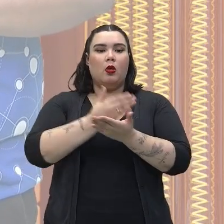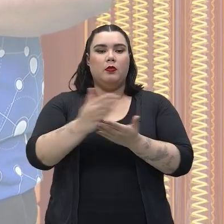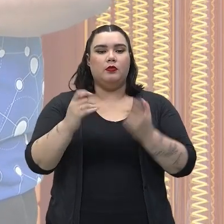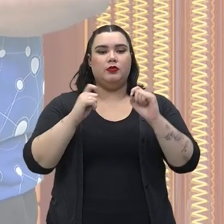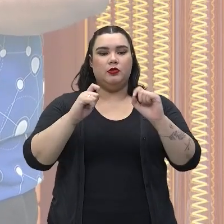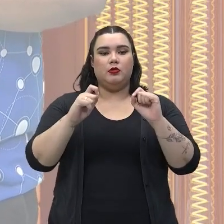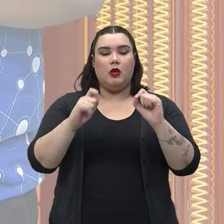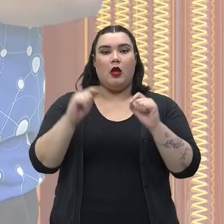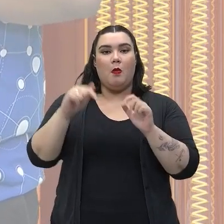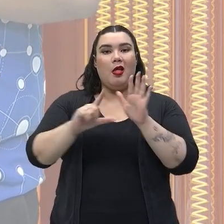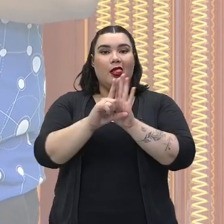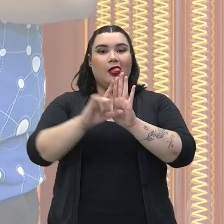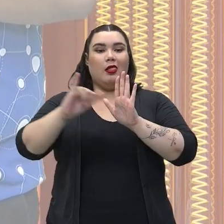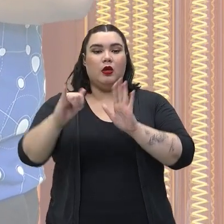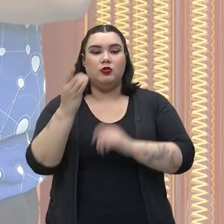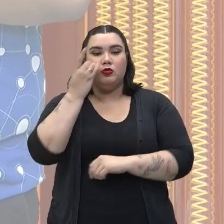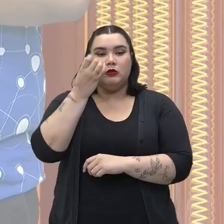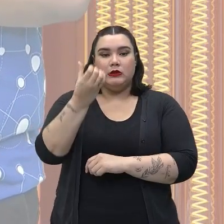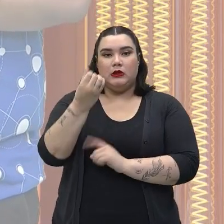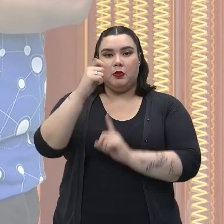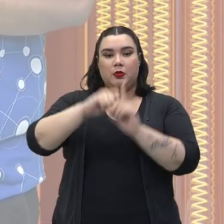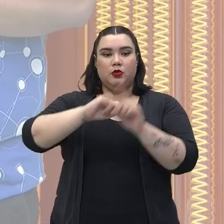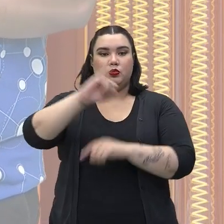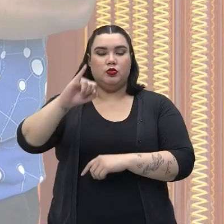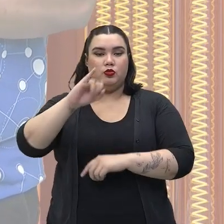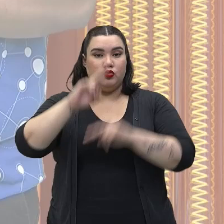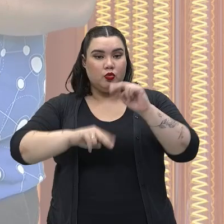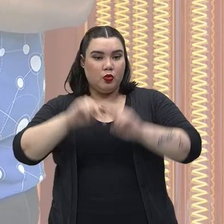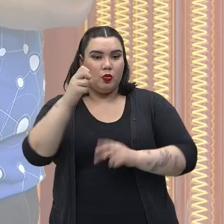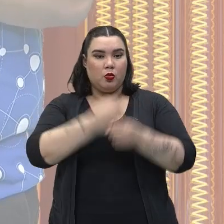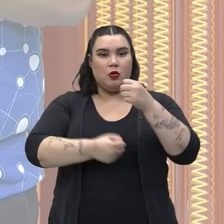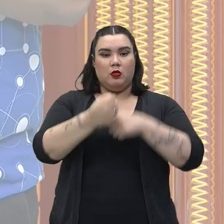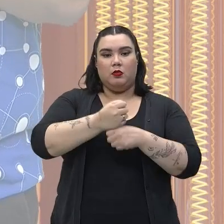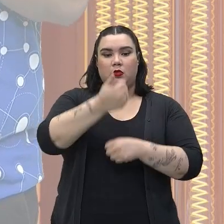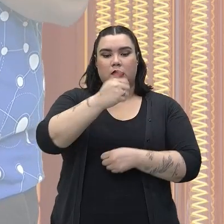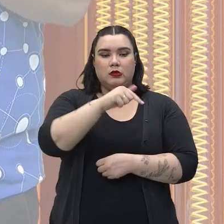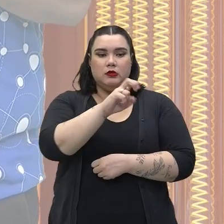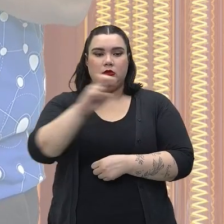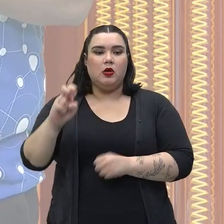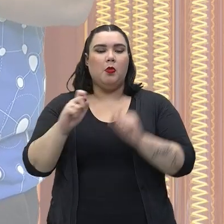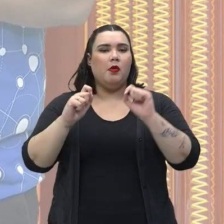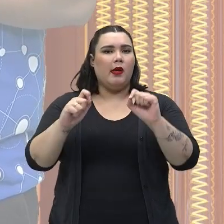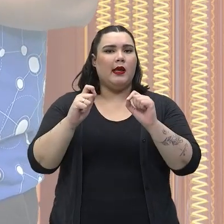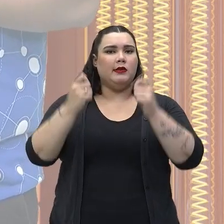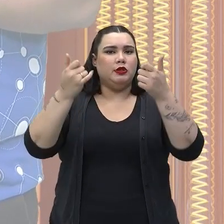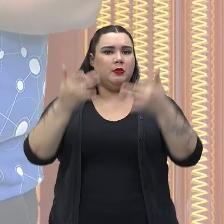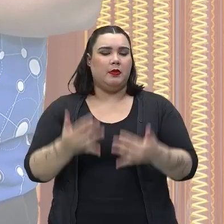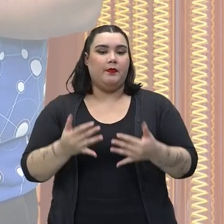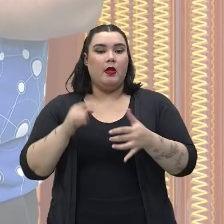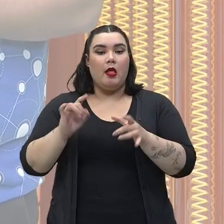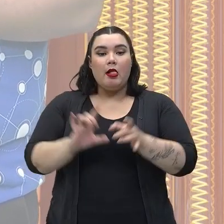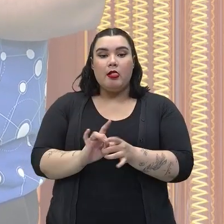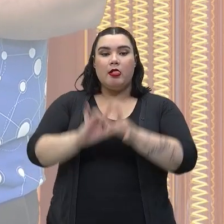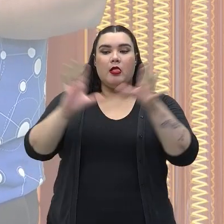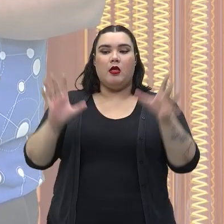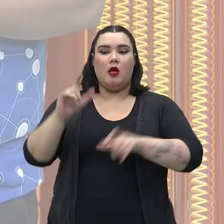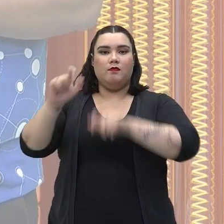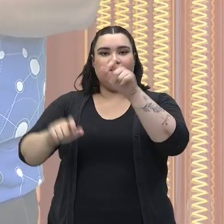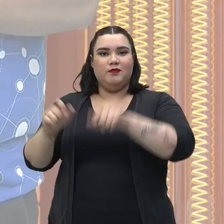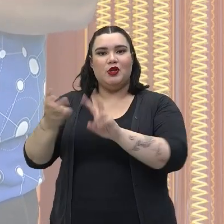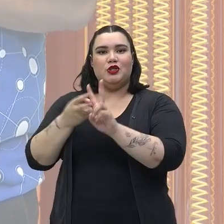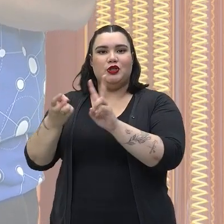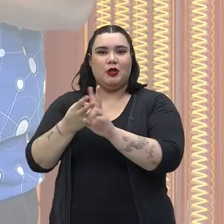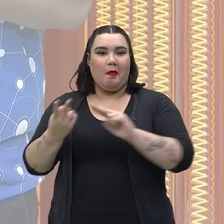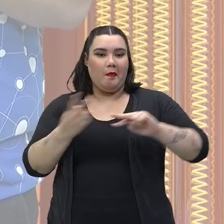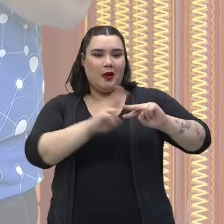Diretório dos Índios, que é uma lei de 6 de junho de 1755, que concedeu liberdade aos indígenas aldeados, extinguindo